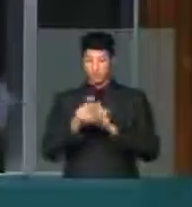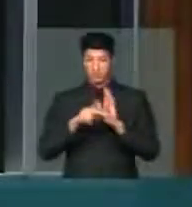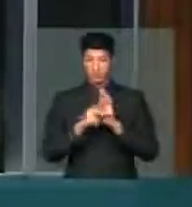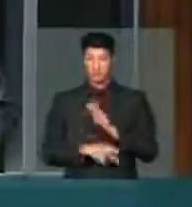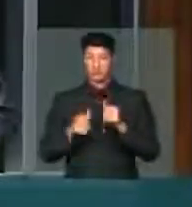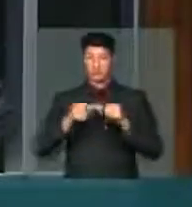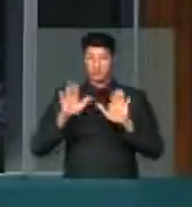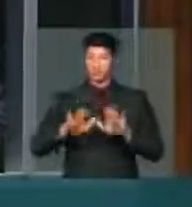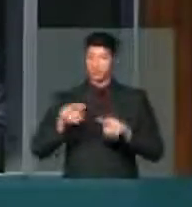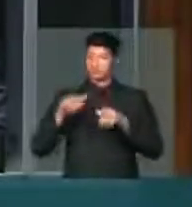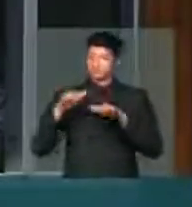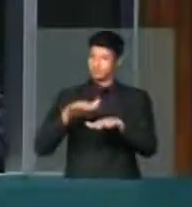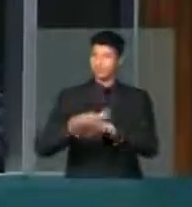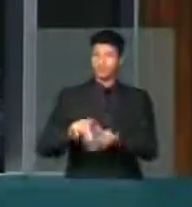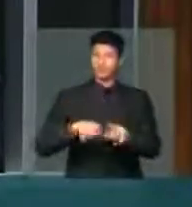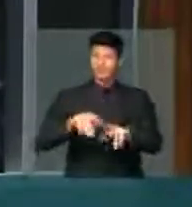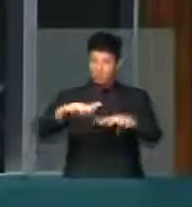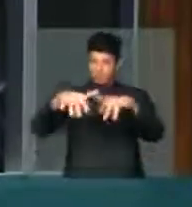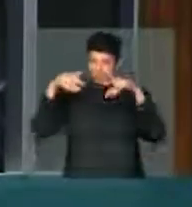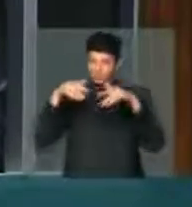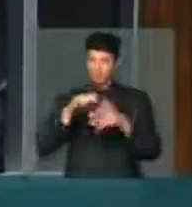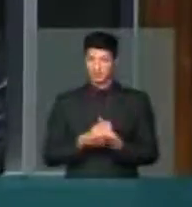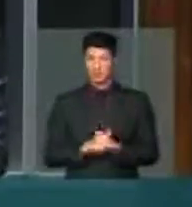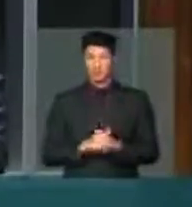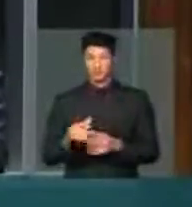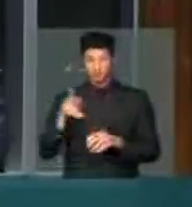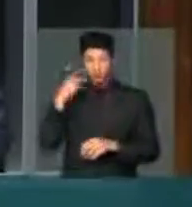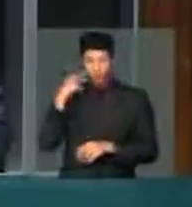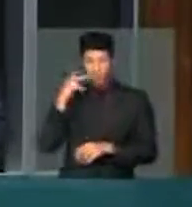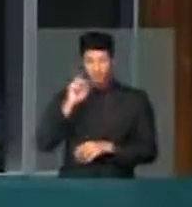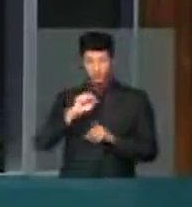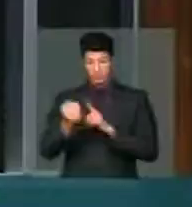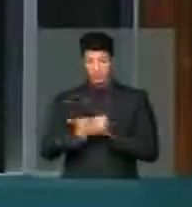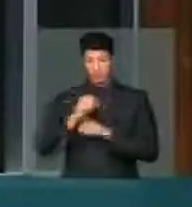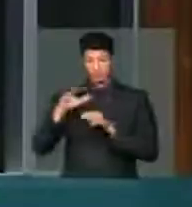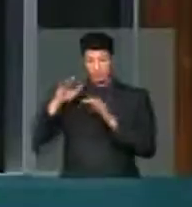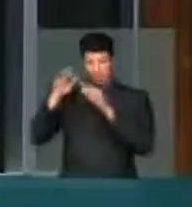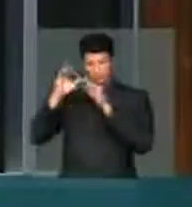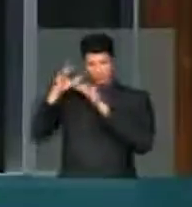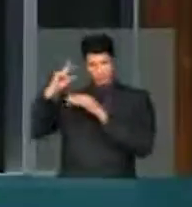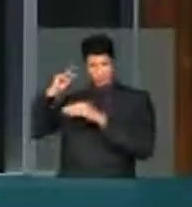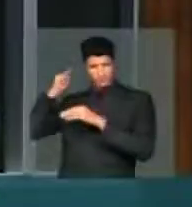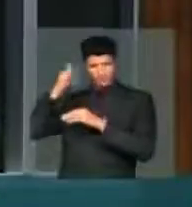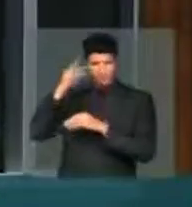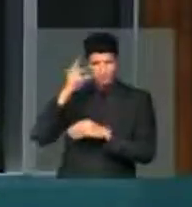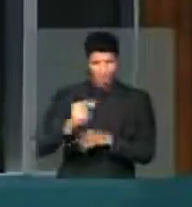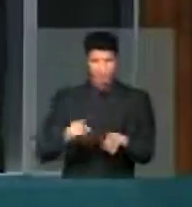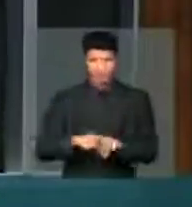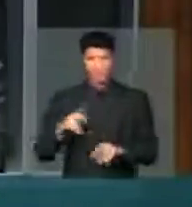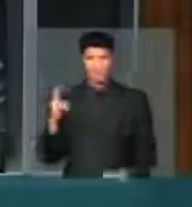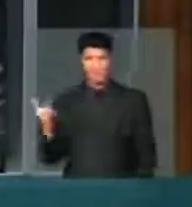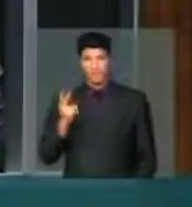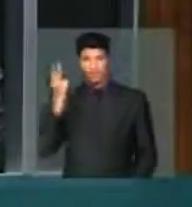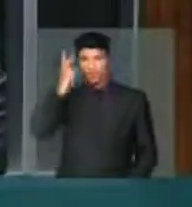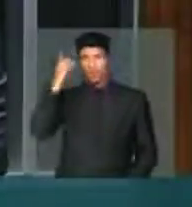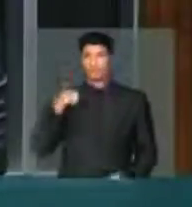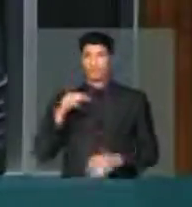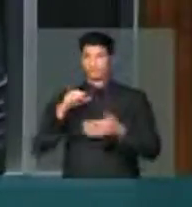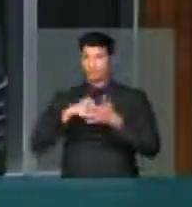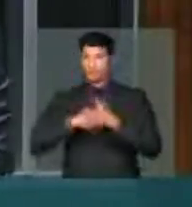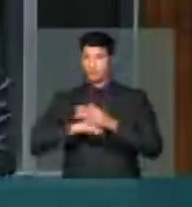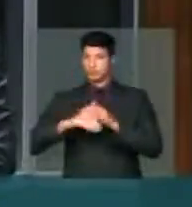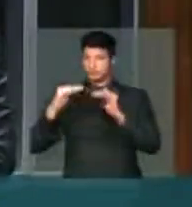que está aqui militantemente nessas galerias. O Partido Socialista, de longa data, acumula valores que